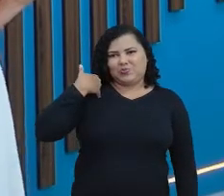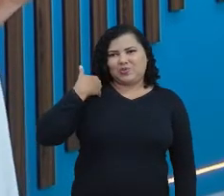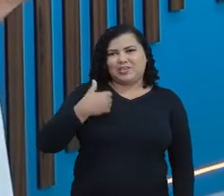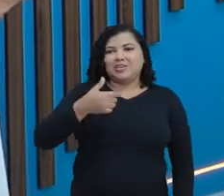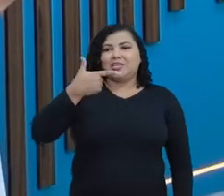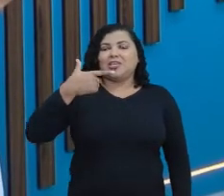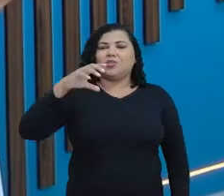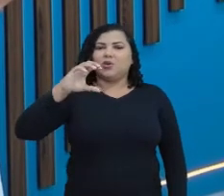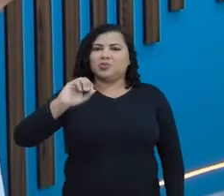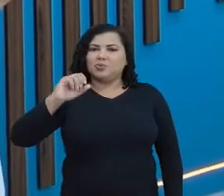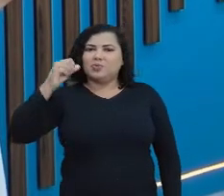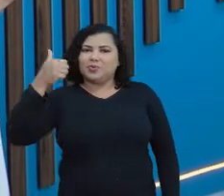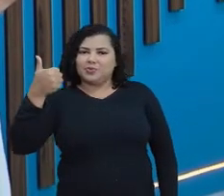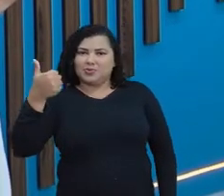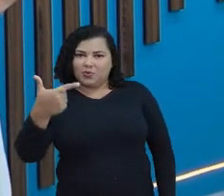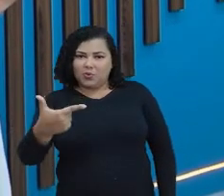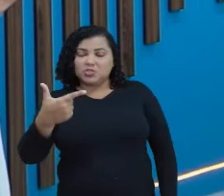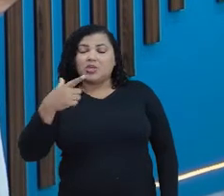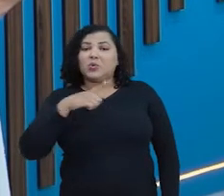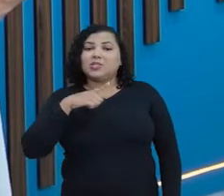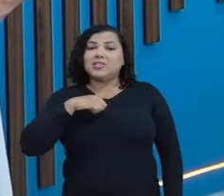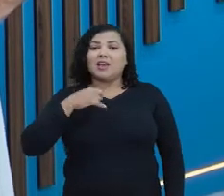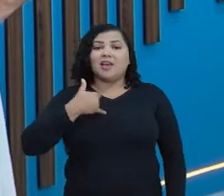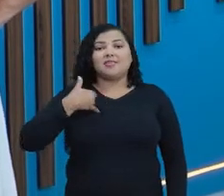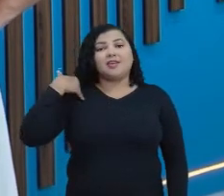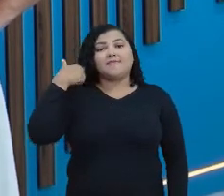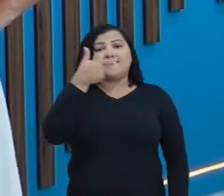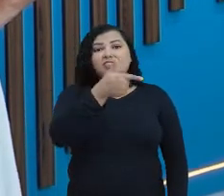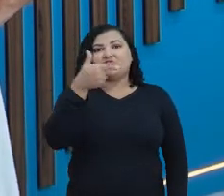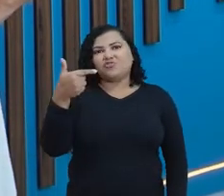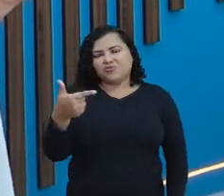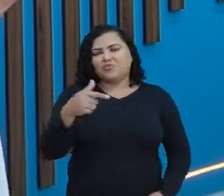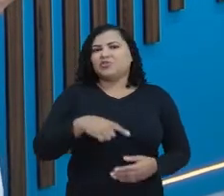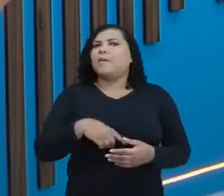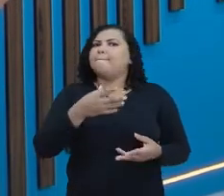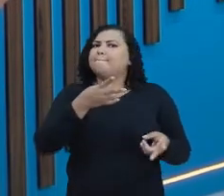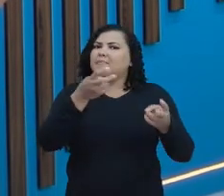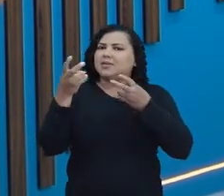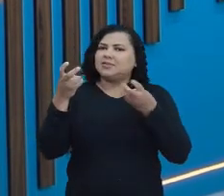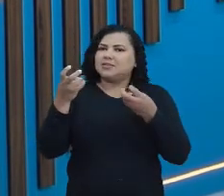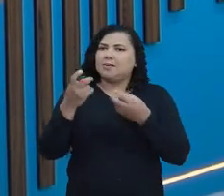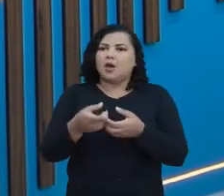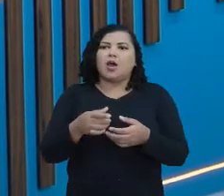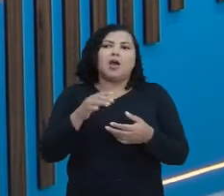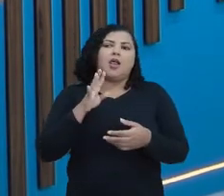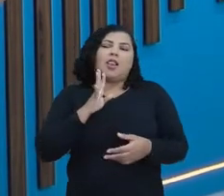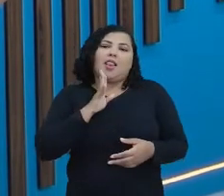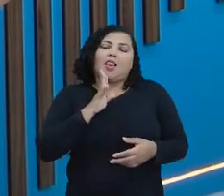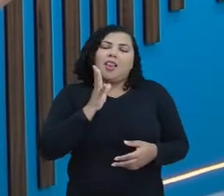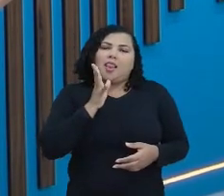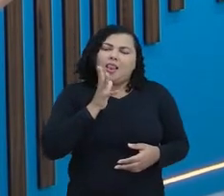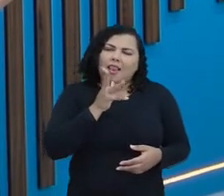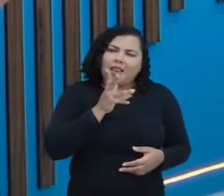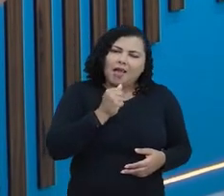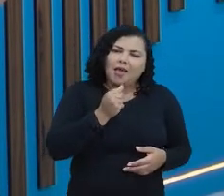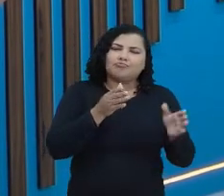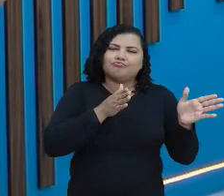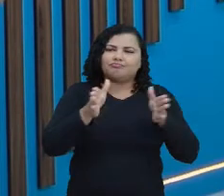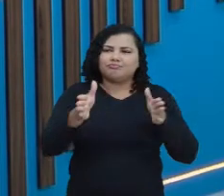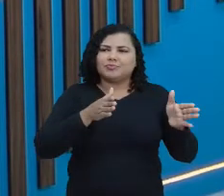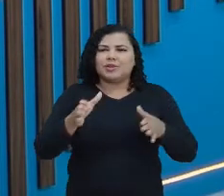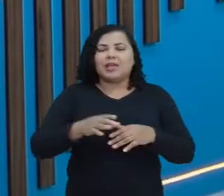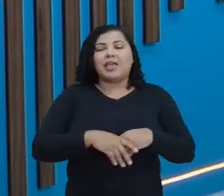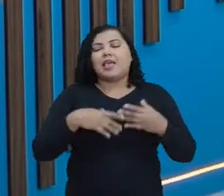anos. Percebam o tanto de tempo que o MSN permaneceu. Inclusive, eu ouso dizer